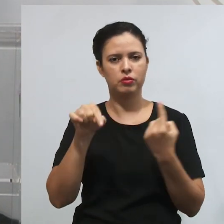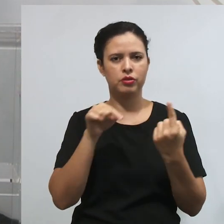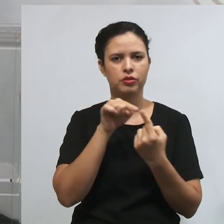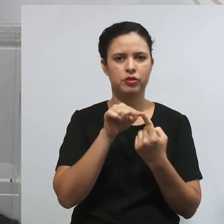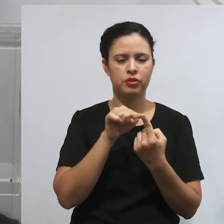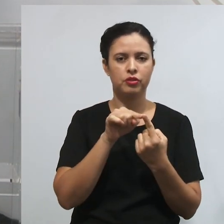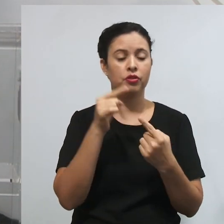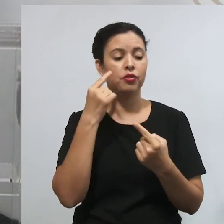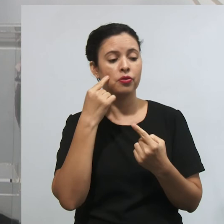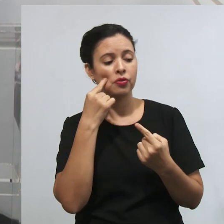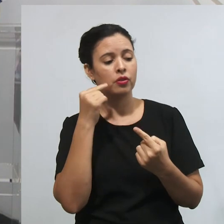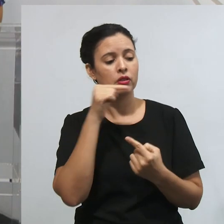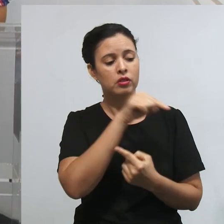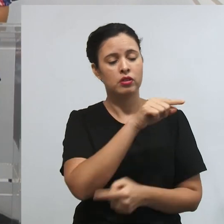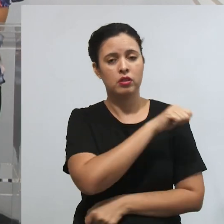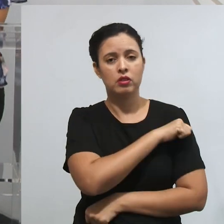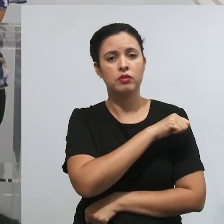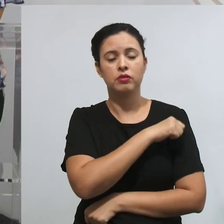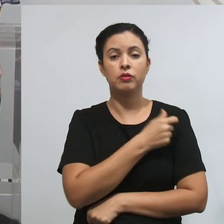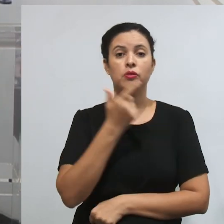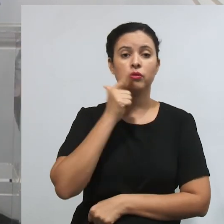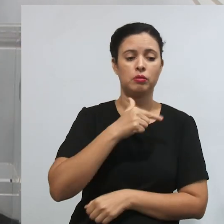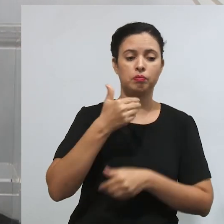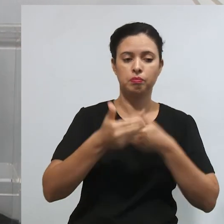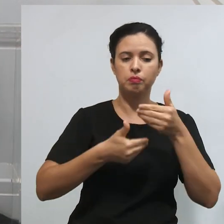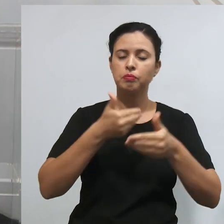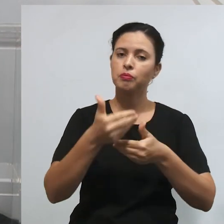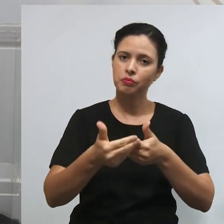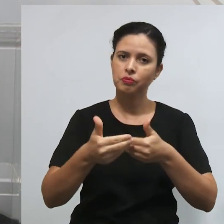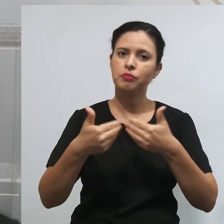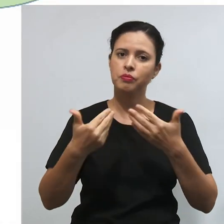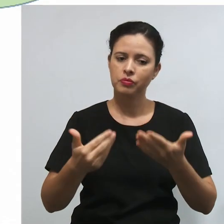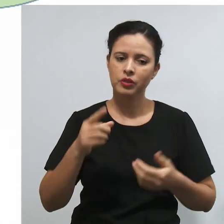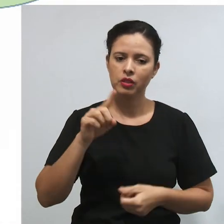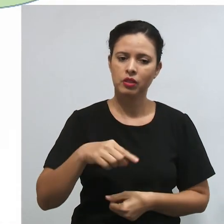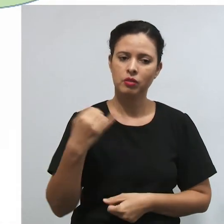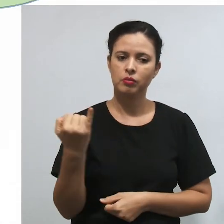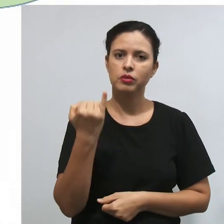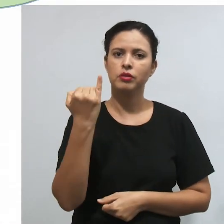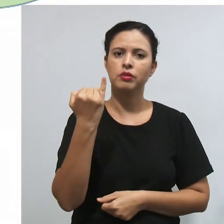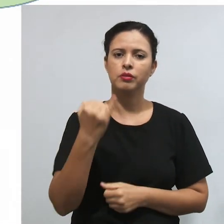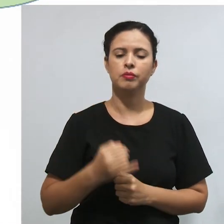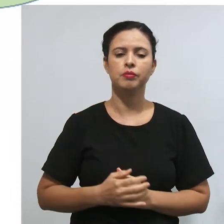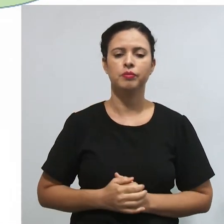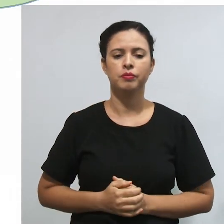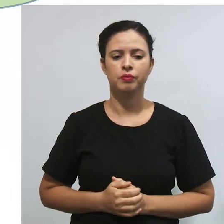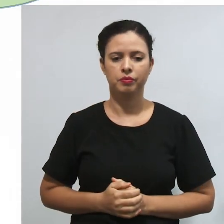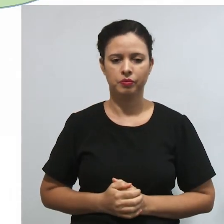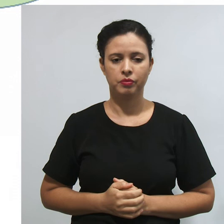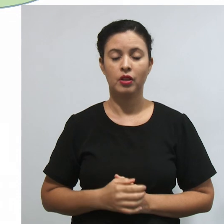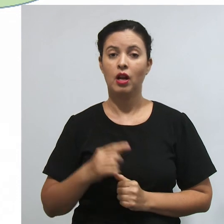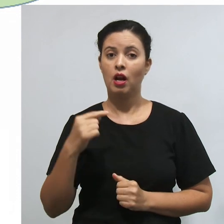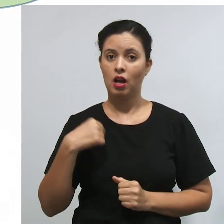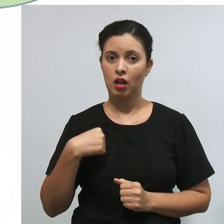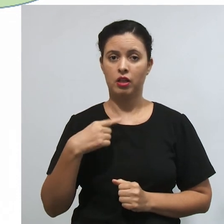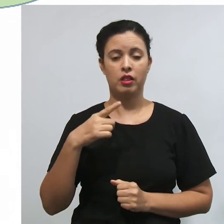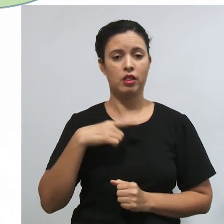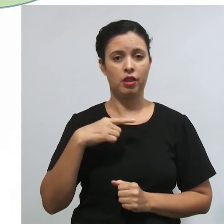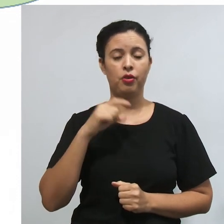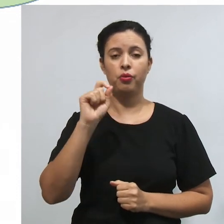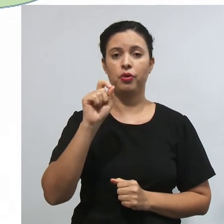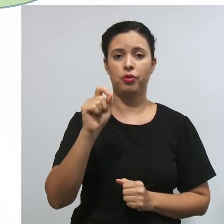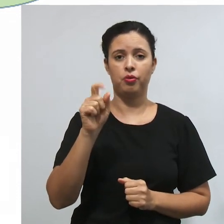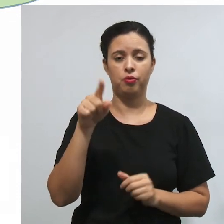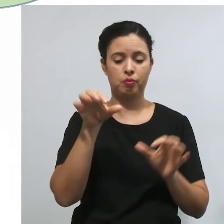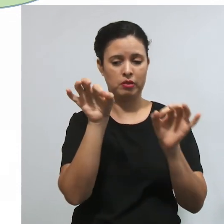pode chegar aqui, né? Então, nessa trajetória toda, eu tenho o quê? O planejamento. Ó, eu tenho isso